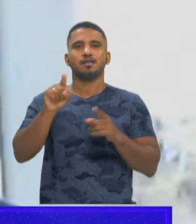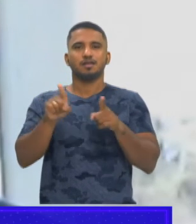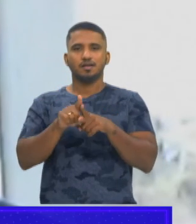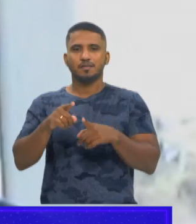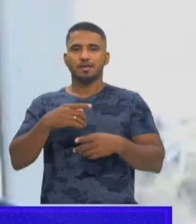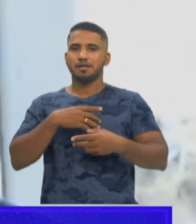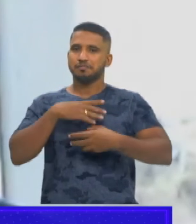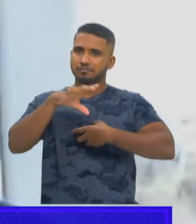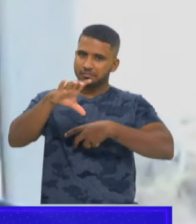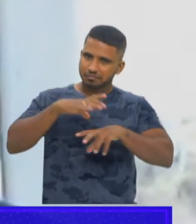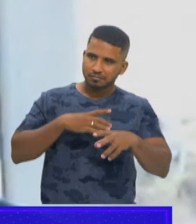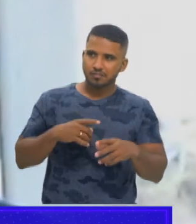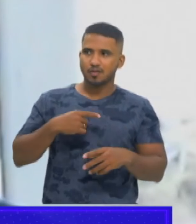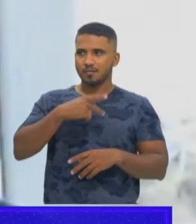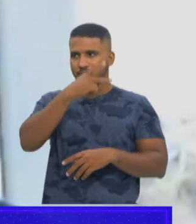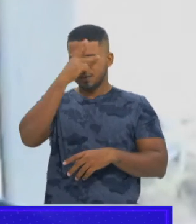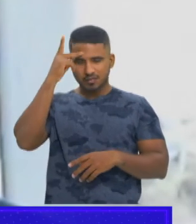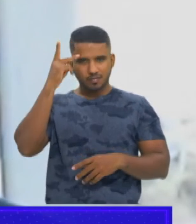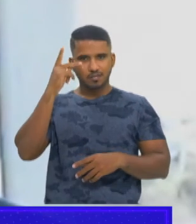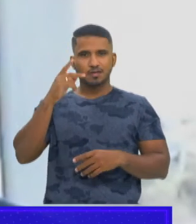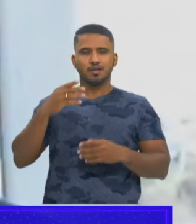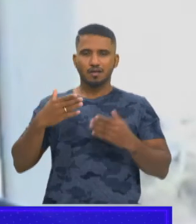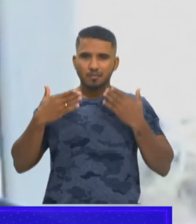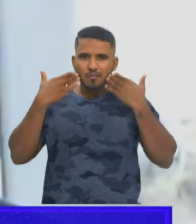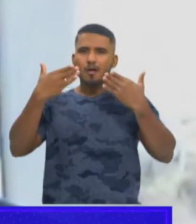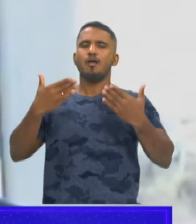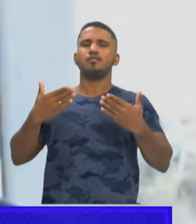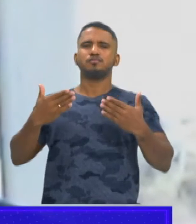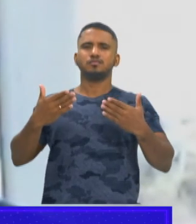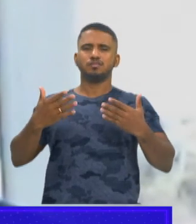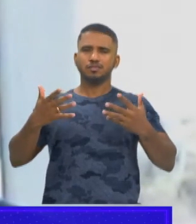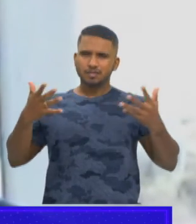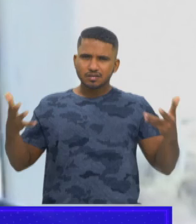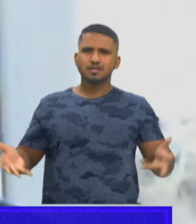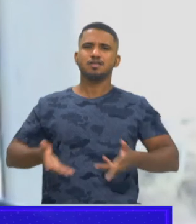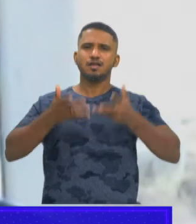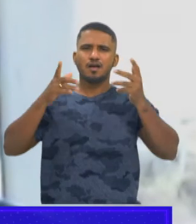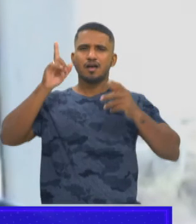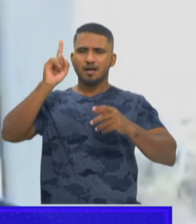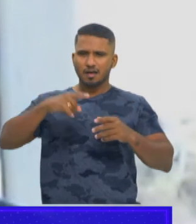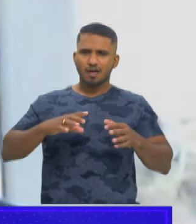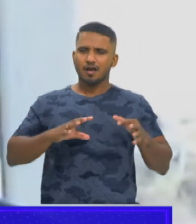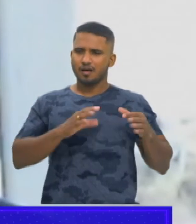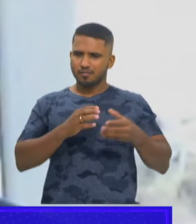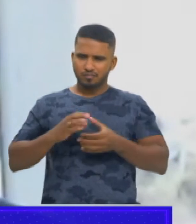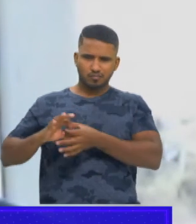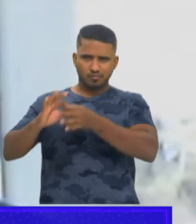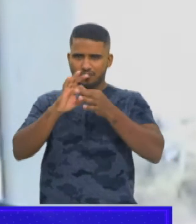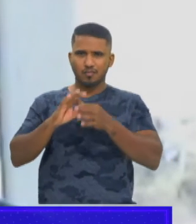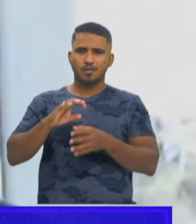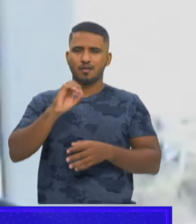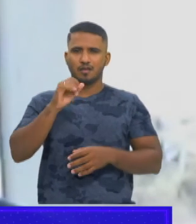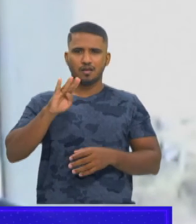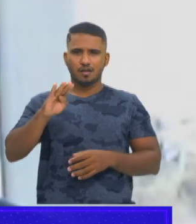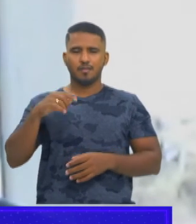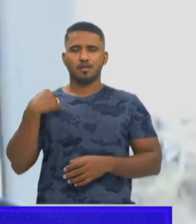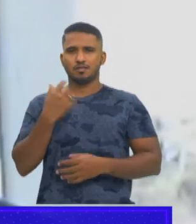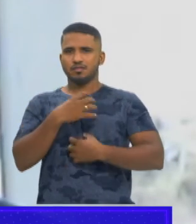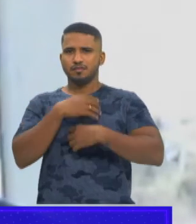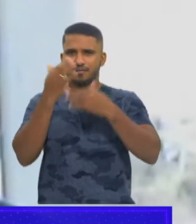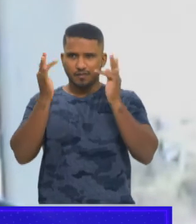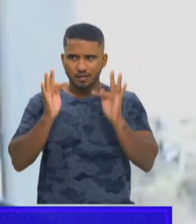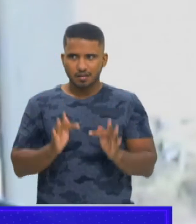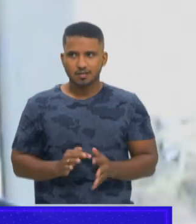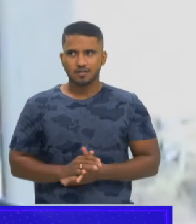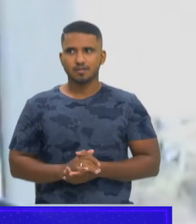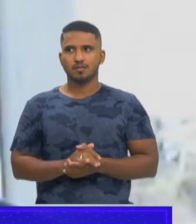causa, é uma pessoa que levanta a bandeira e que é um parceiro nosso. A OAB se sente realmente lisonjeada com todos